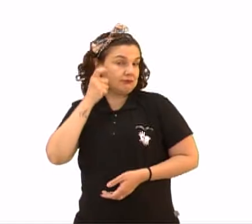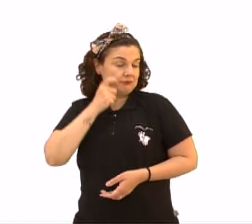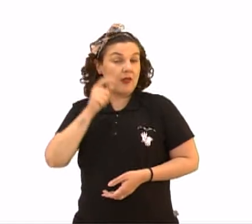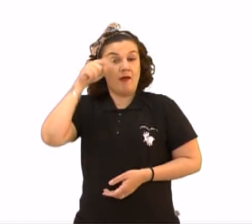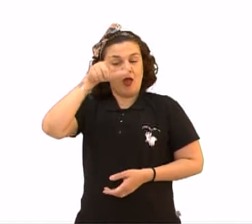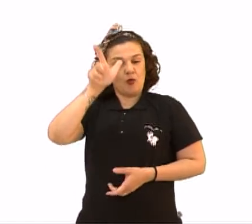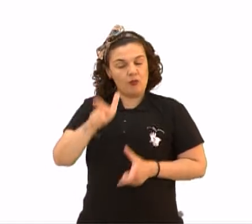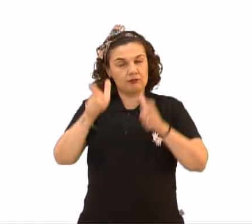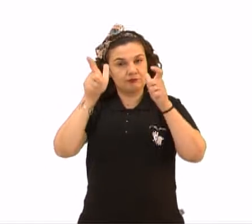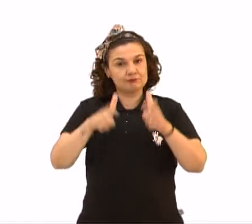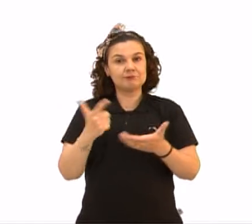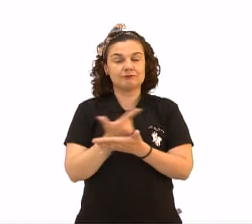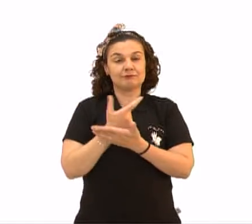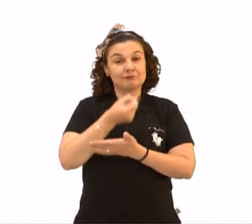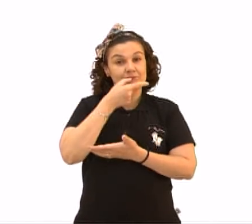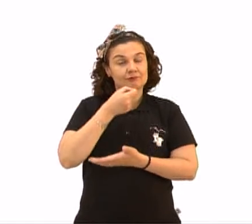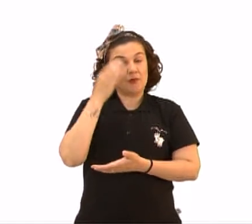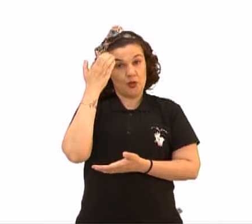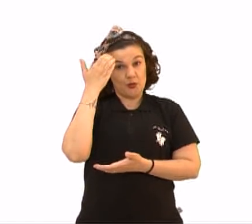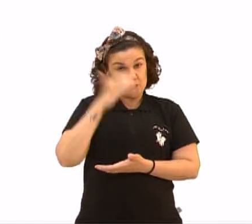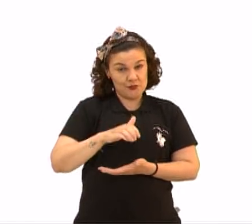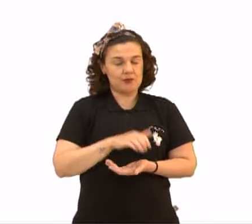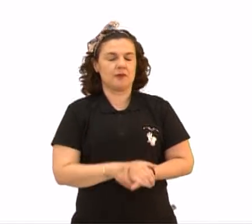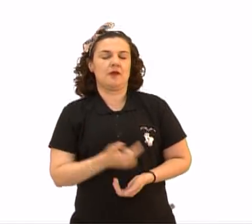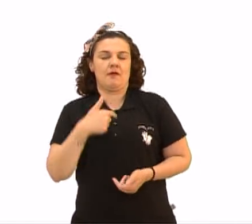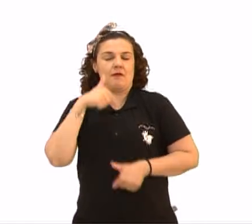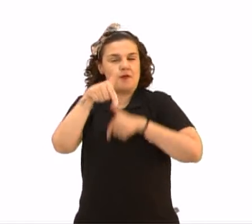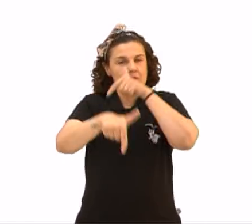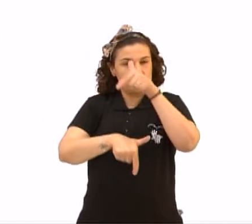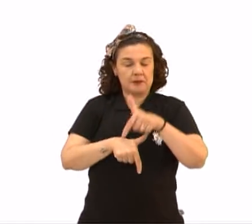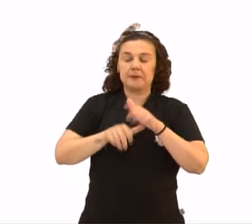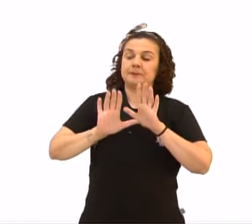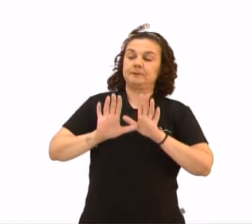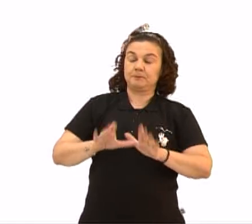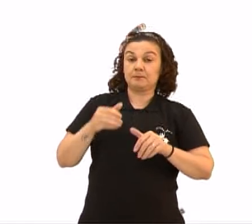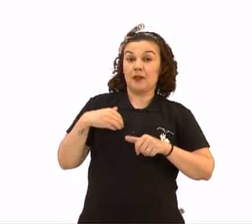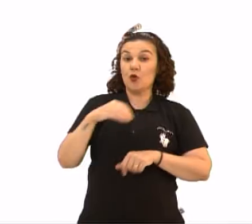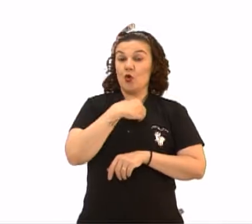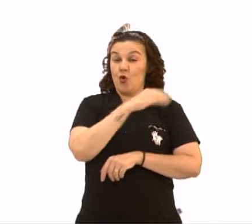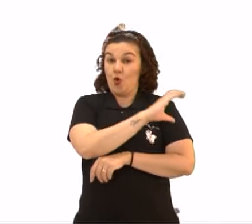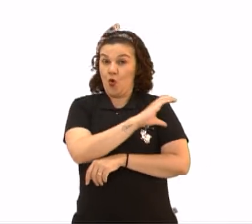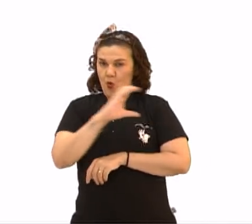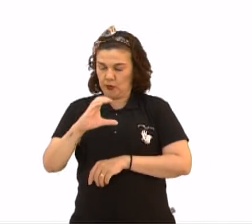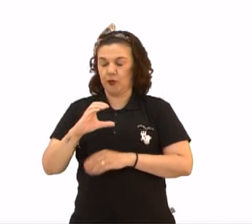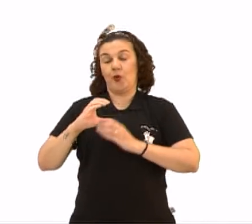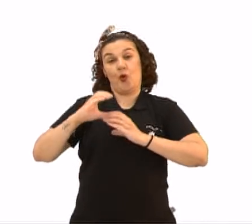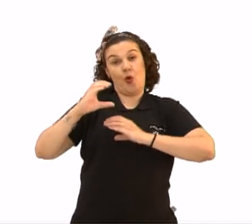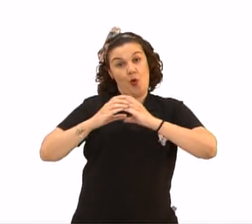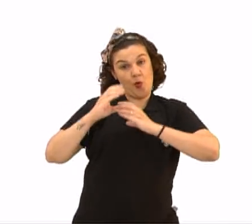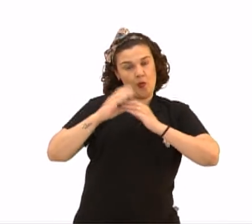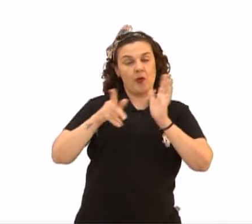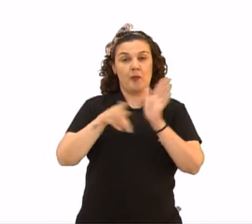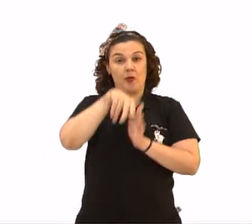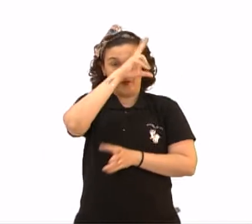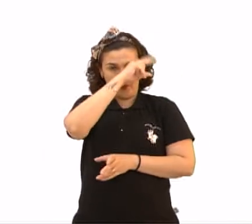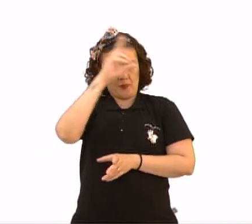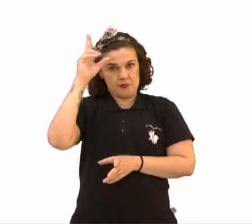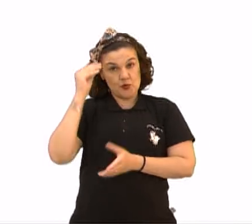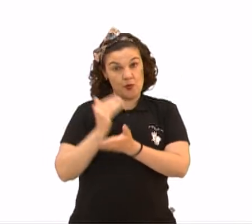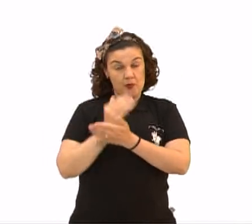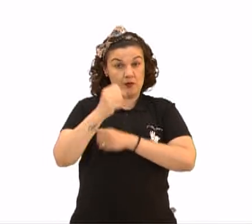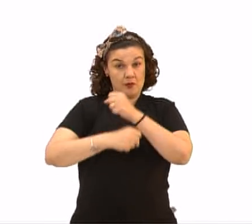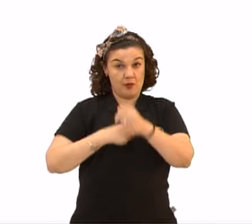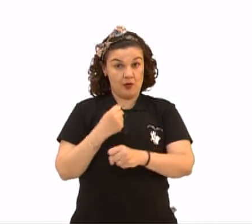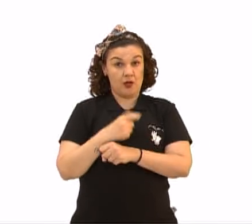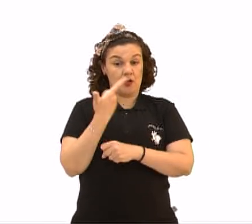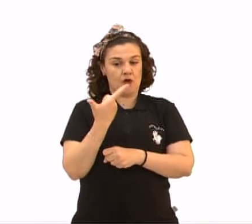aqui. Eu trabalho aqui, na verdade, assim, como coordenador concursado, né, pela prefeitura desde 2015,